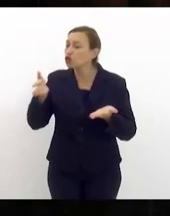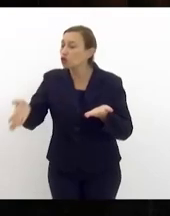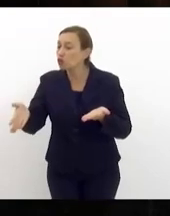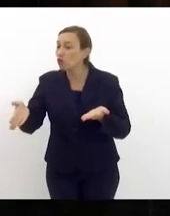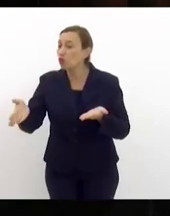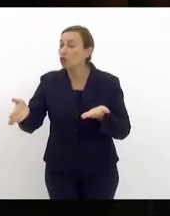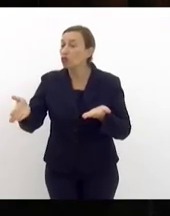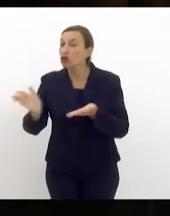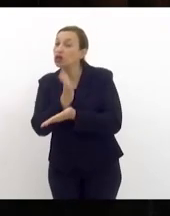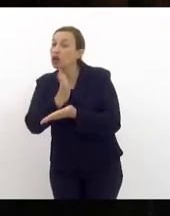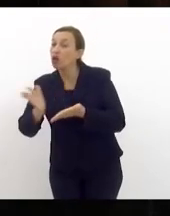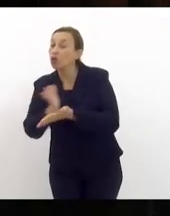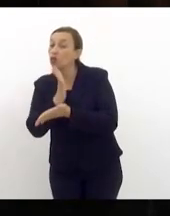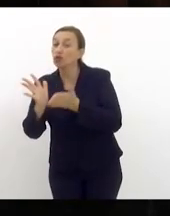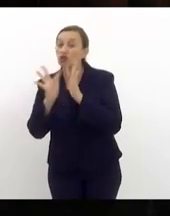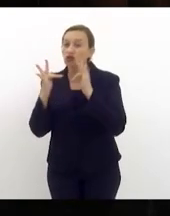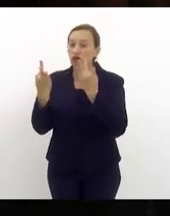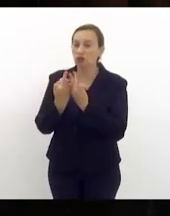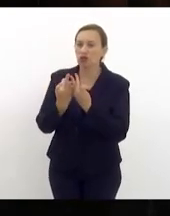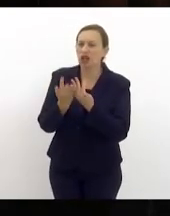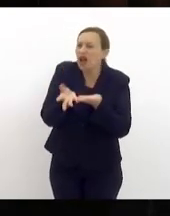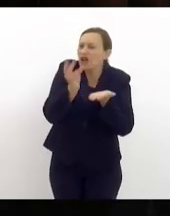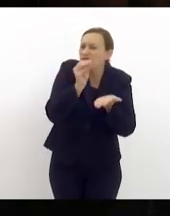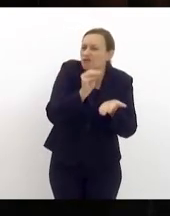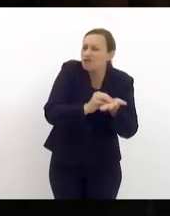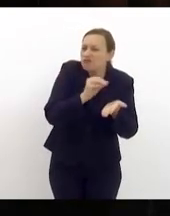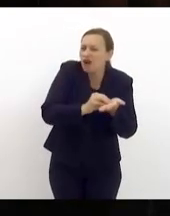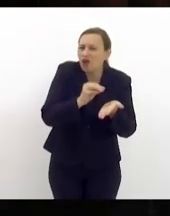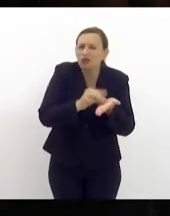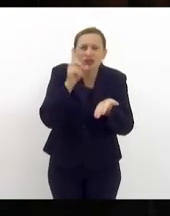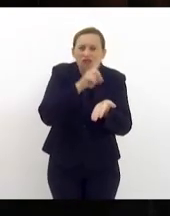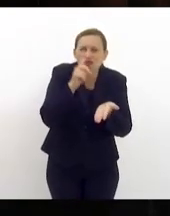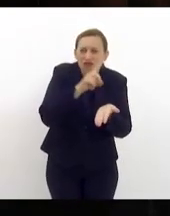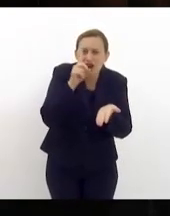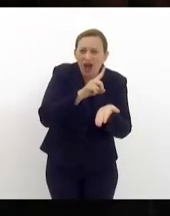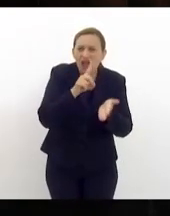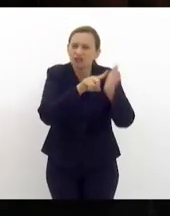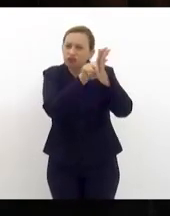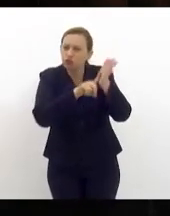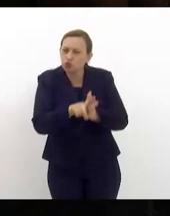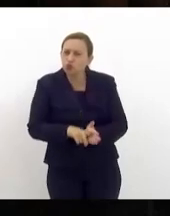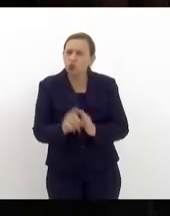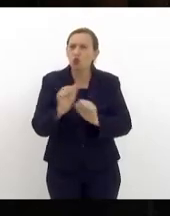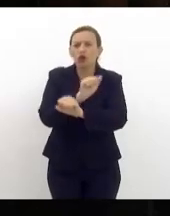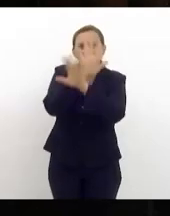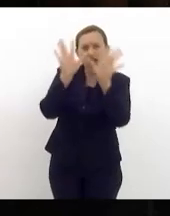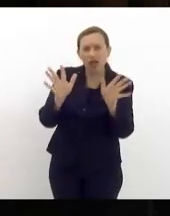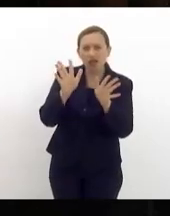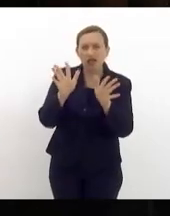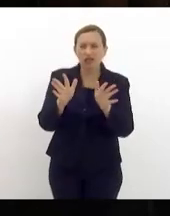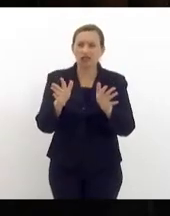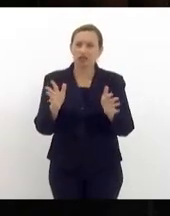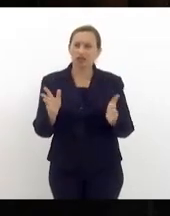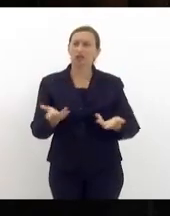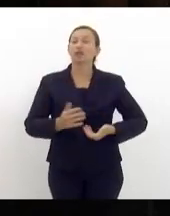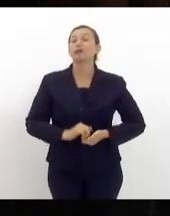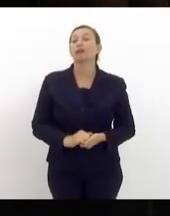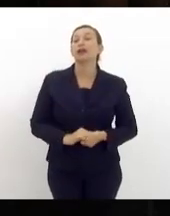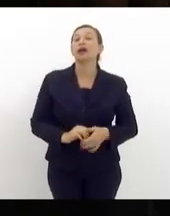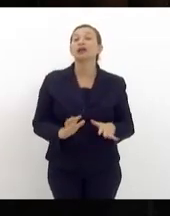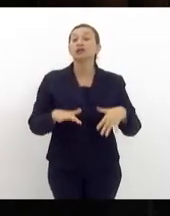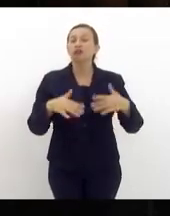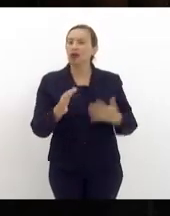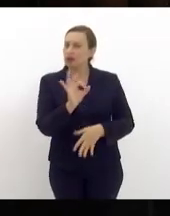tantos gargalos e tanta falta de fiscalização e de transparência na execução desse programa.